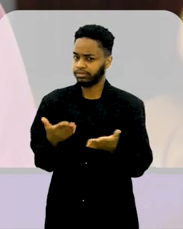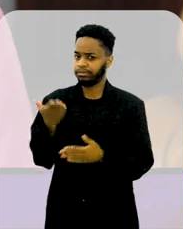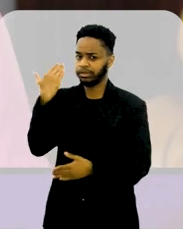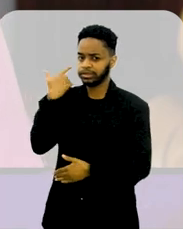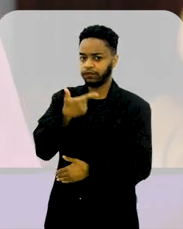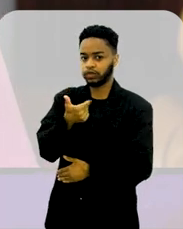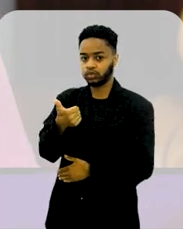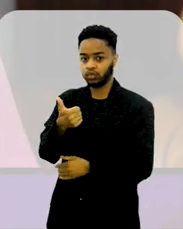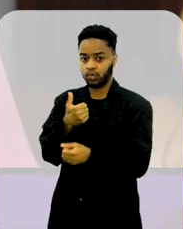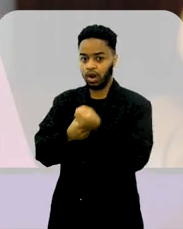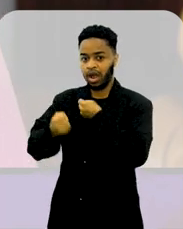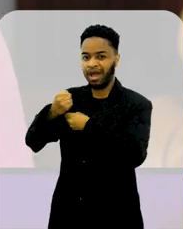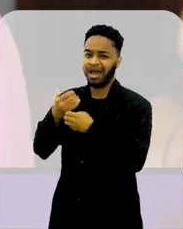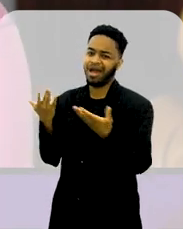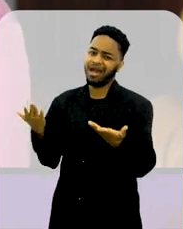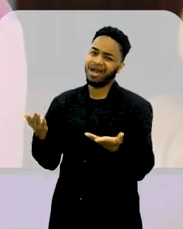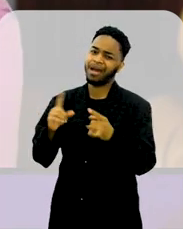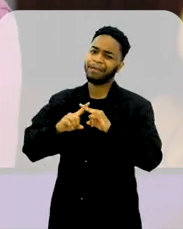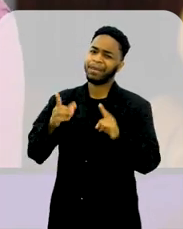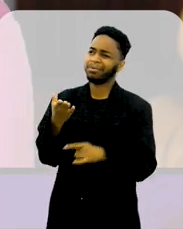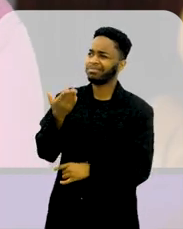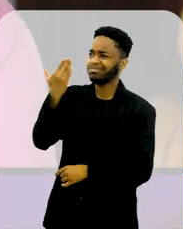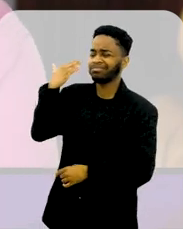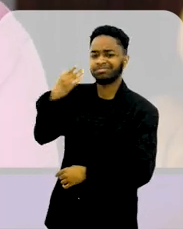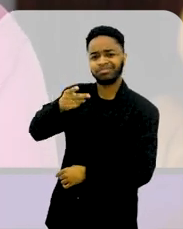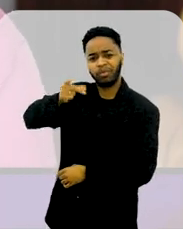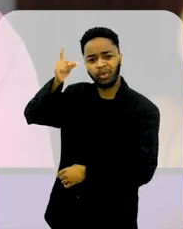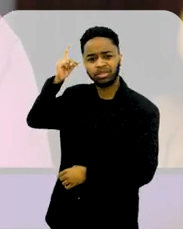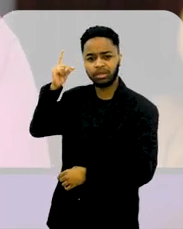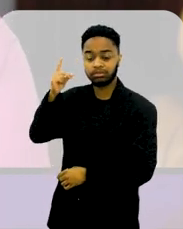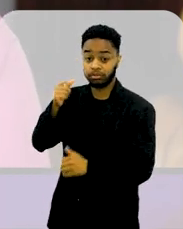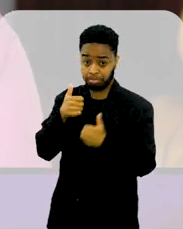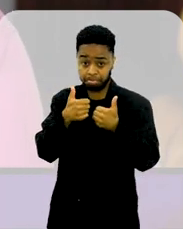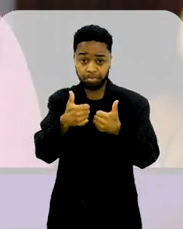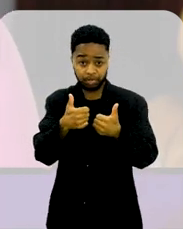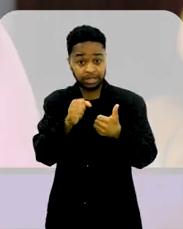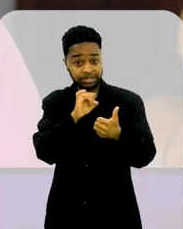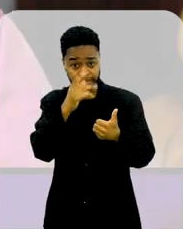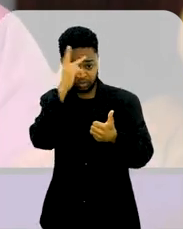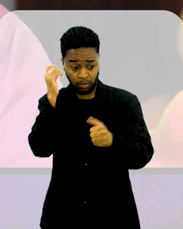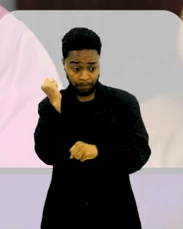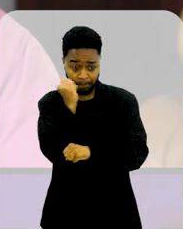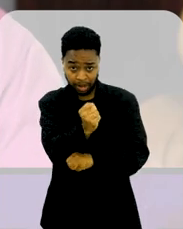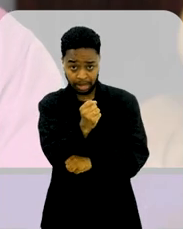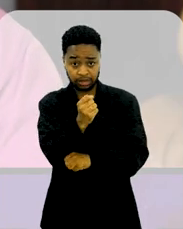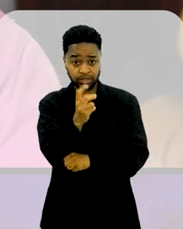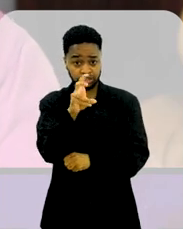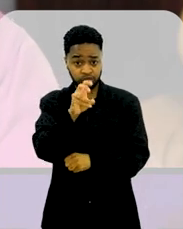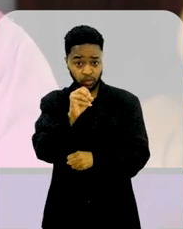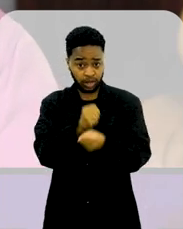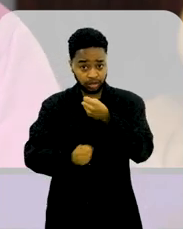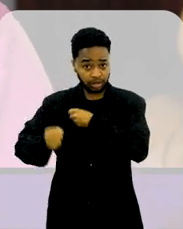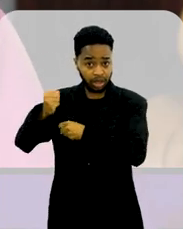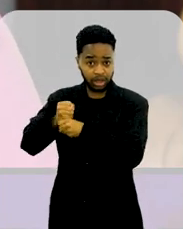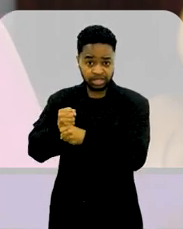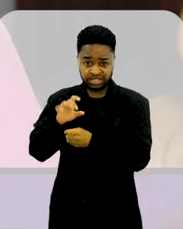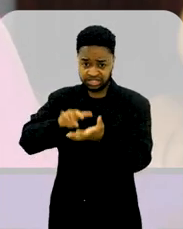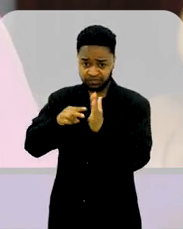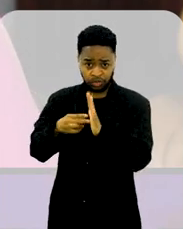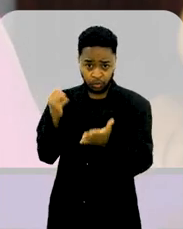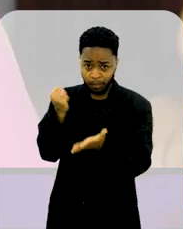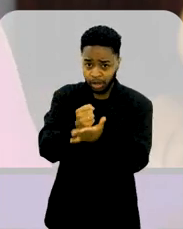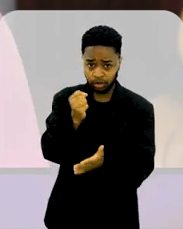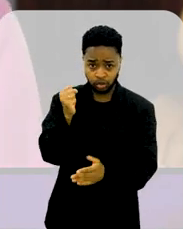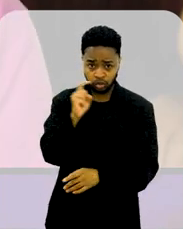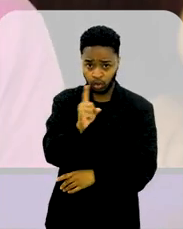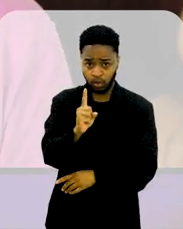portanto há 21 anos atrás Ah mas isso foi há 21 anos atrás tá bom então sujeito mata um há 50 anos atrás